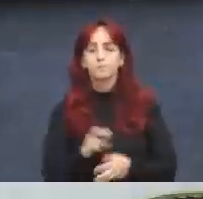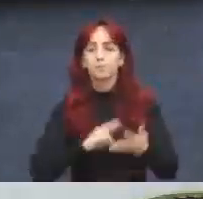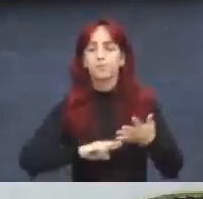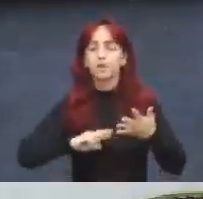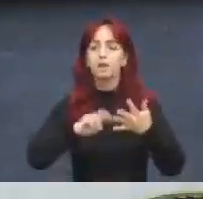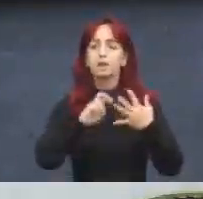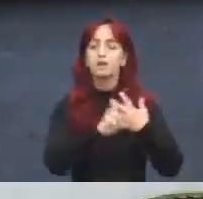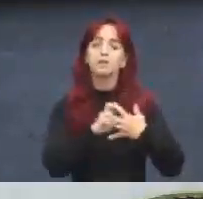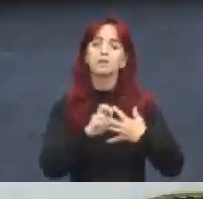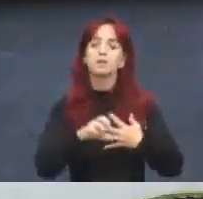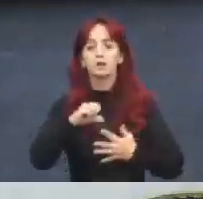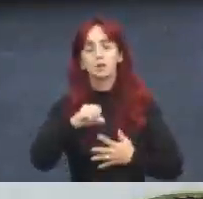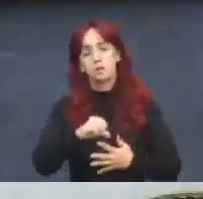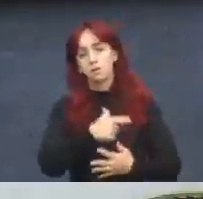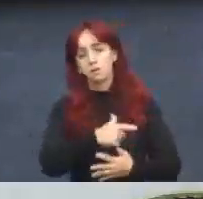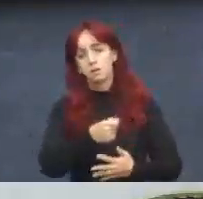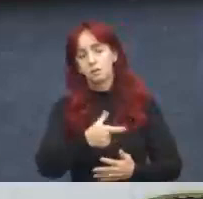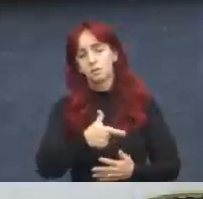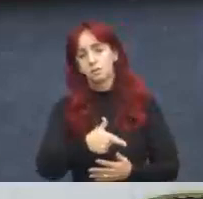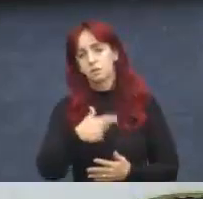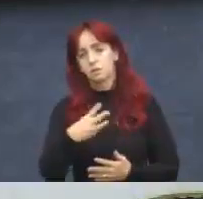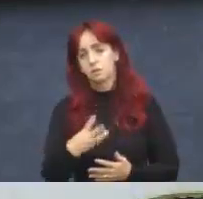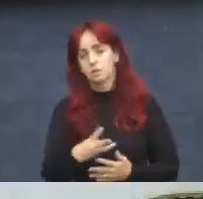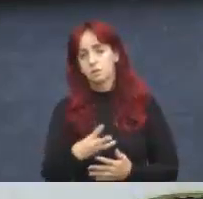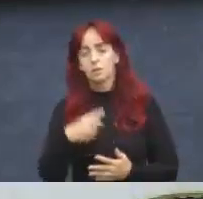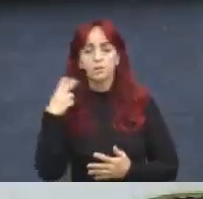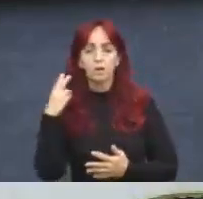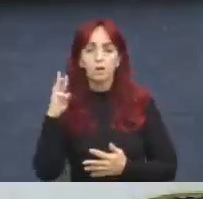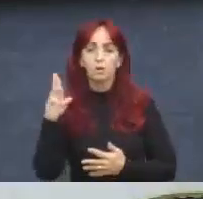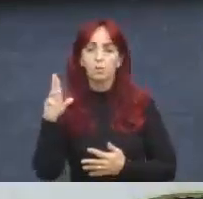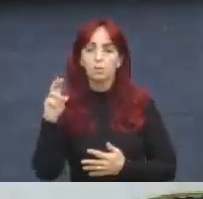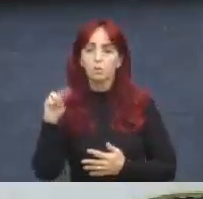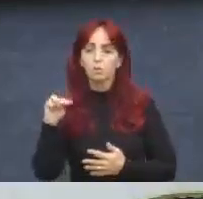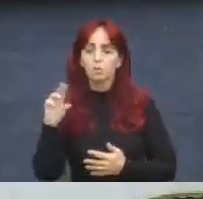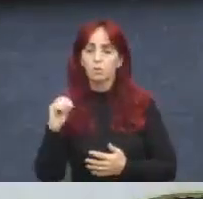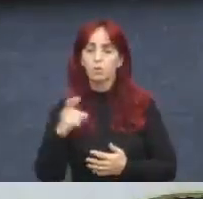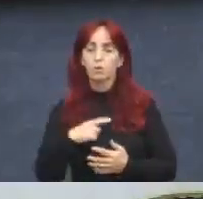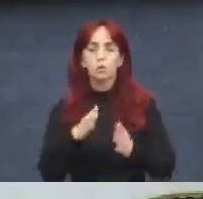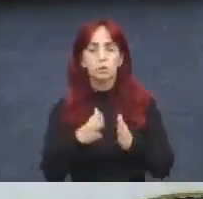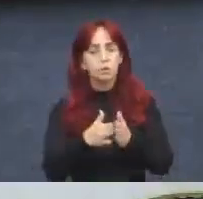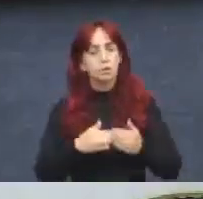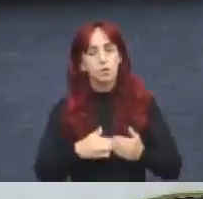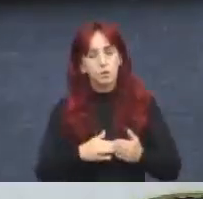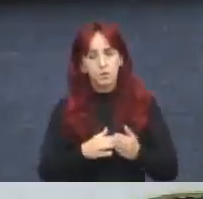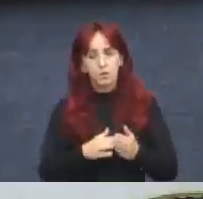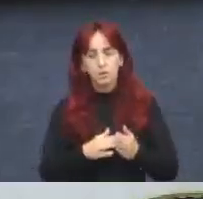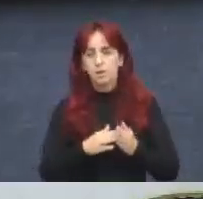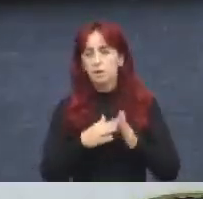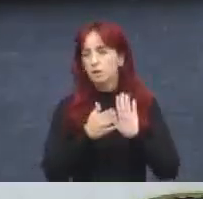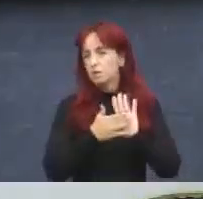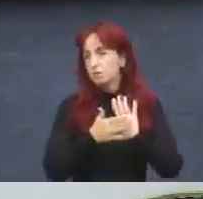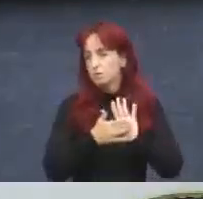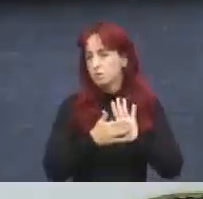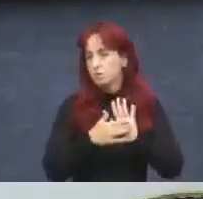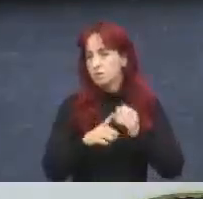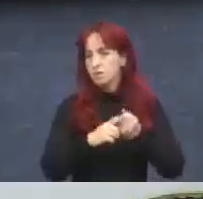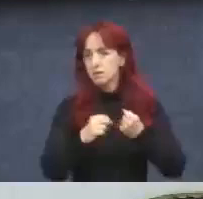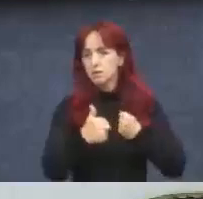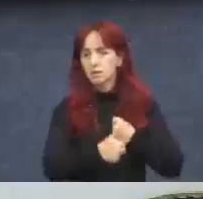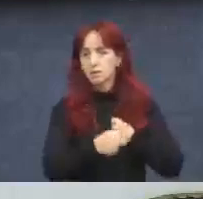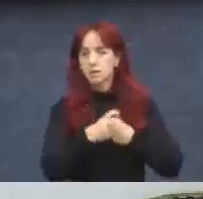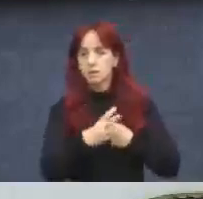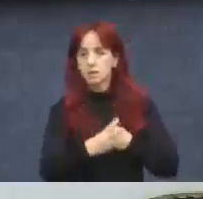Requerimento 559 de 2023. Vereador Bruno Miranda, requer a Vossa Excelência, nos termos do artigo